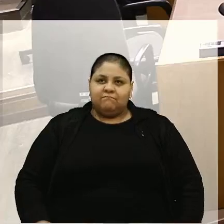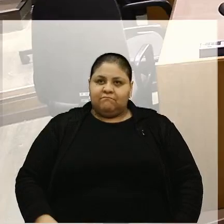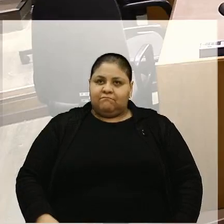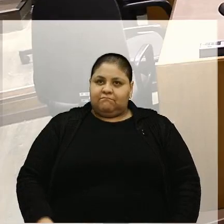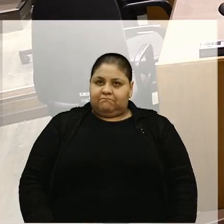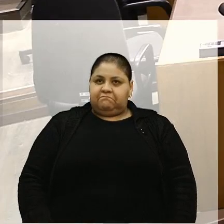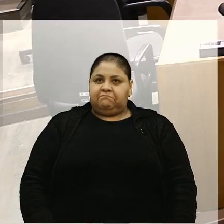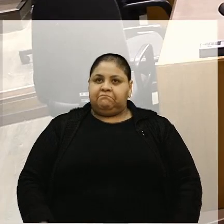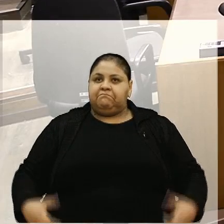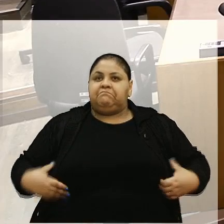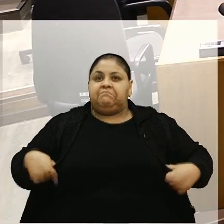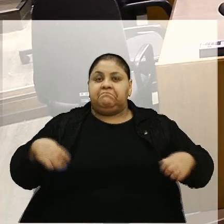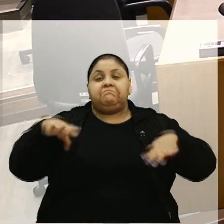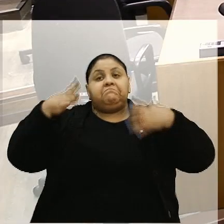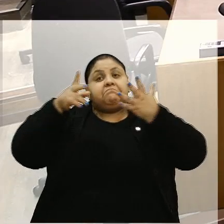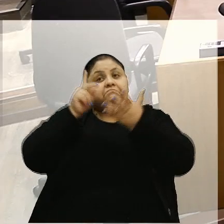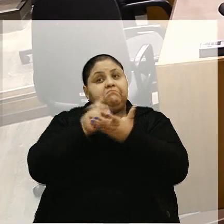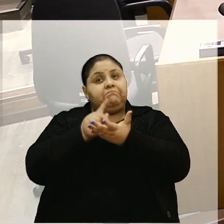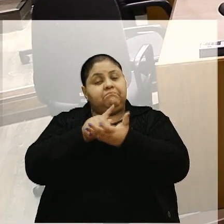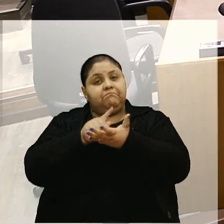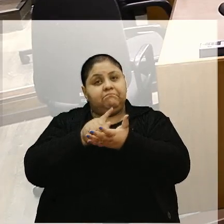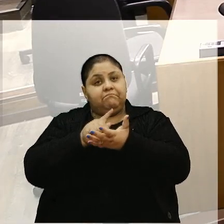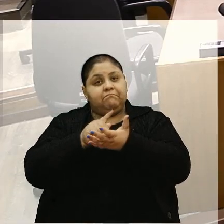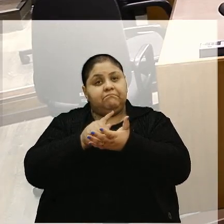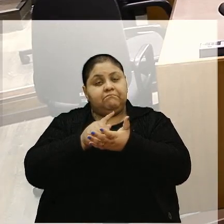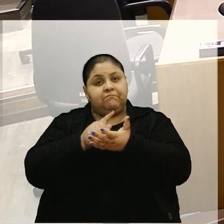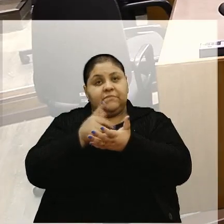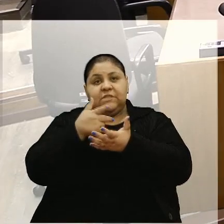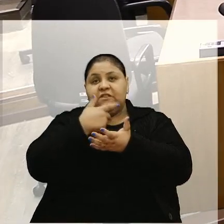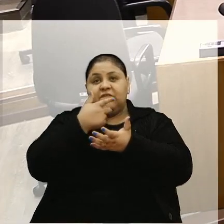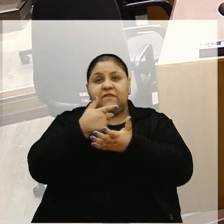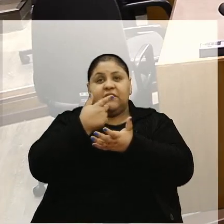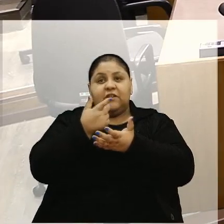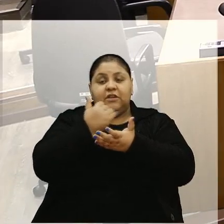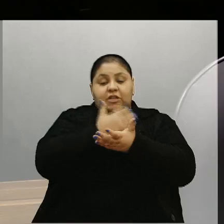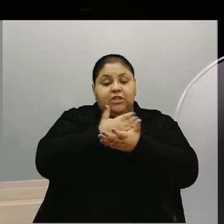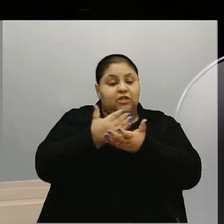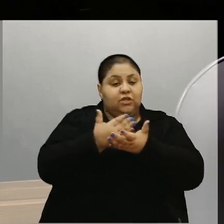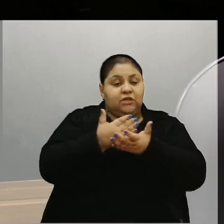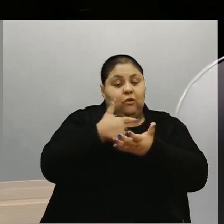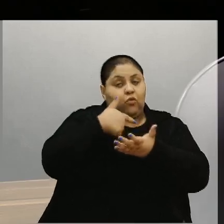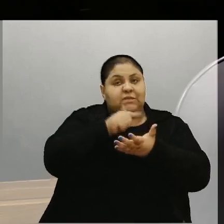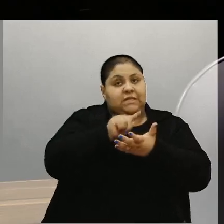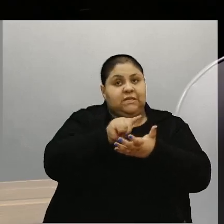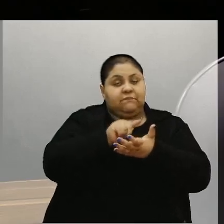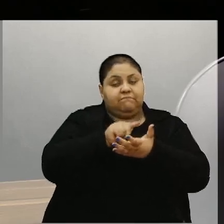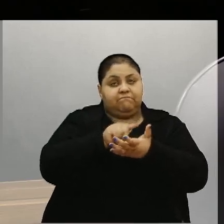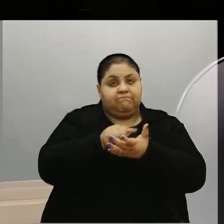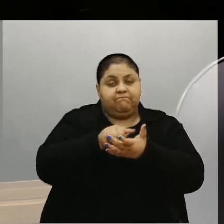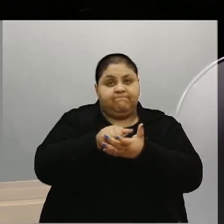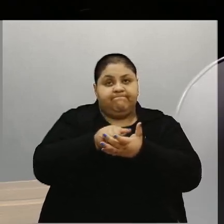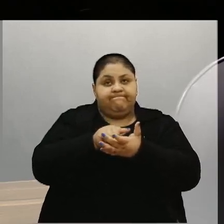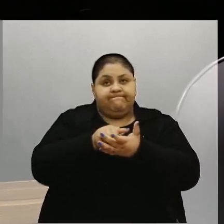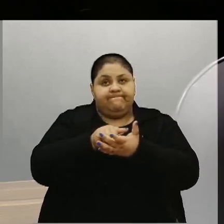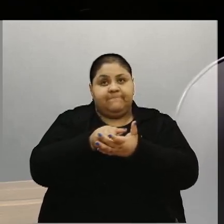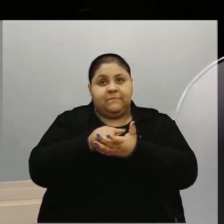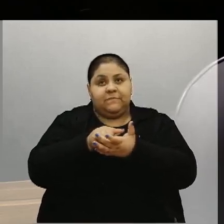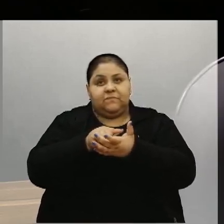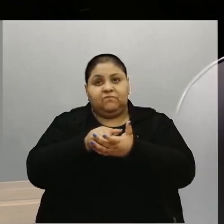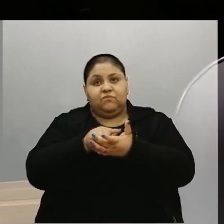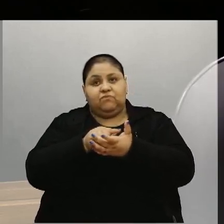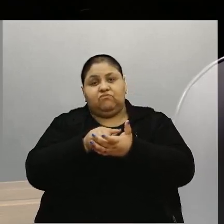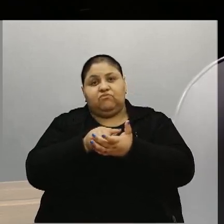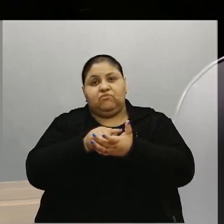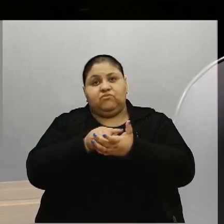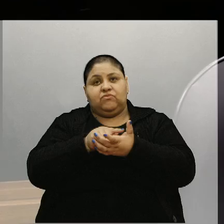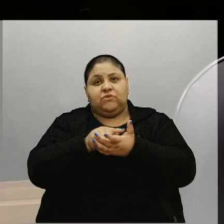Bom, na verdade eu ia falar apenas porque no início não deu, para falar